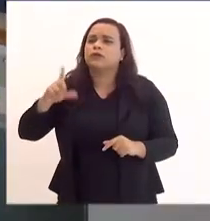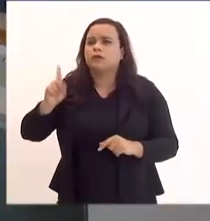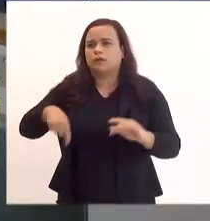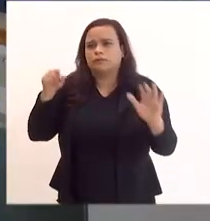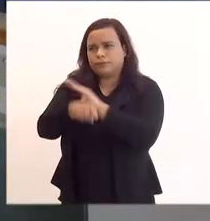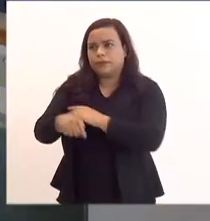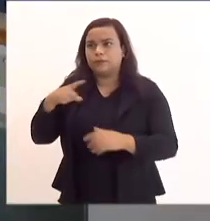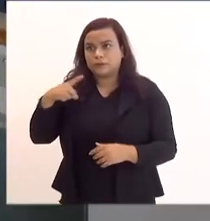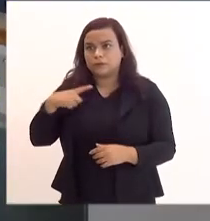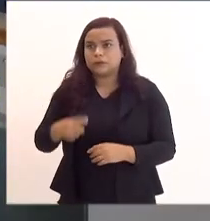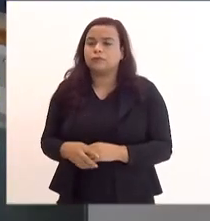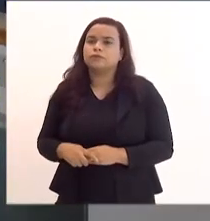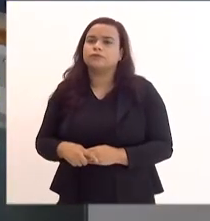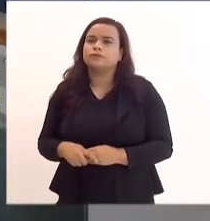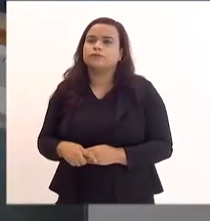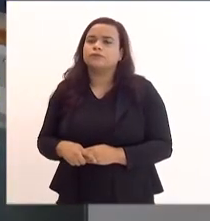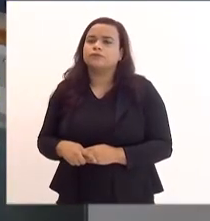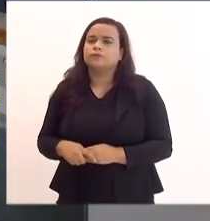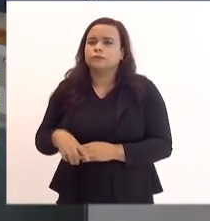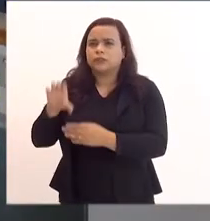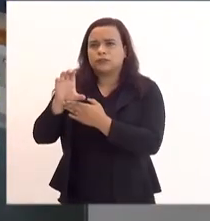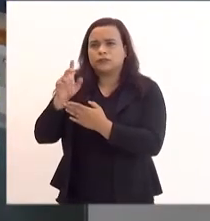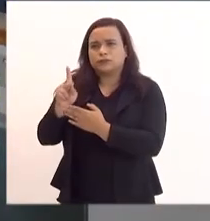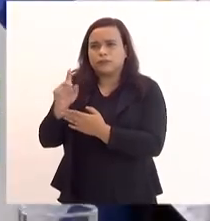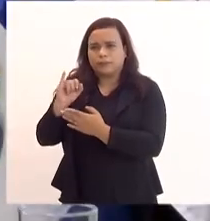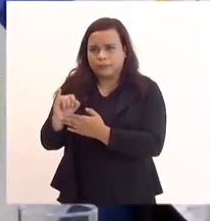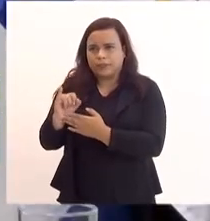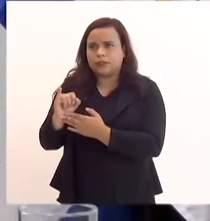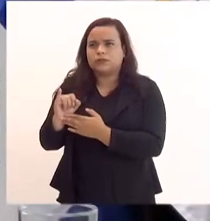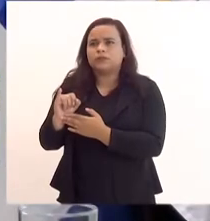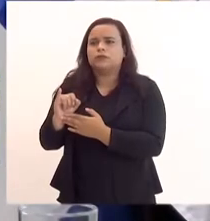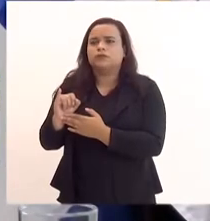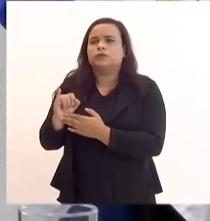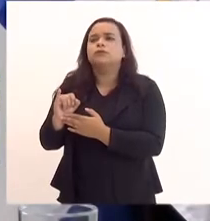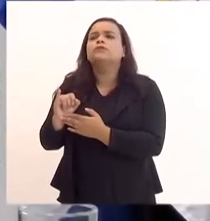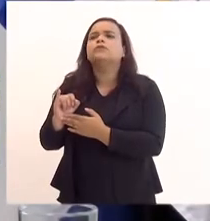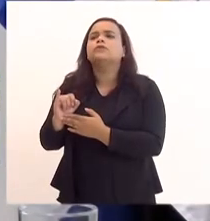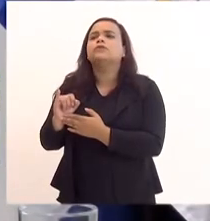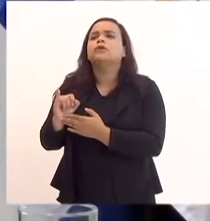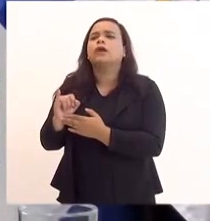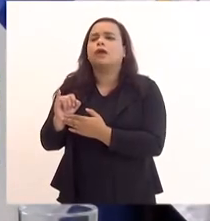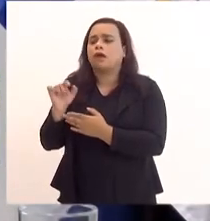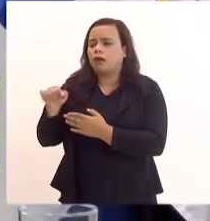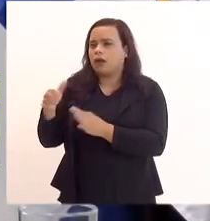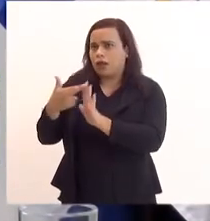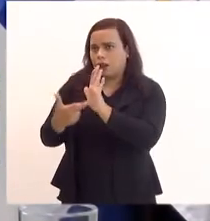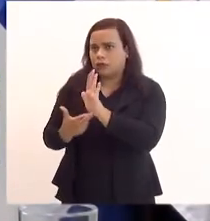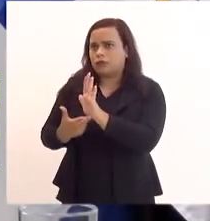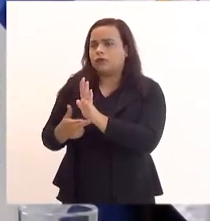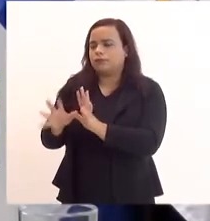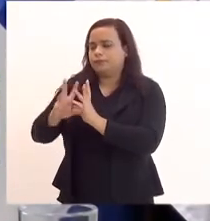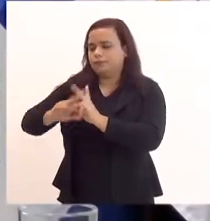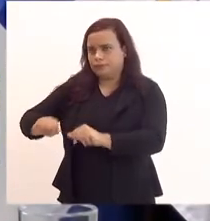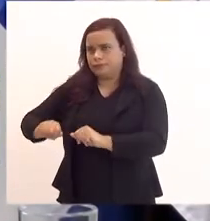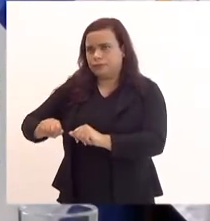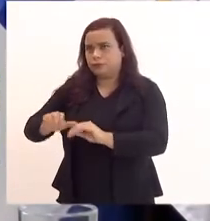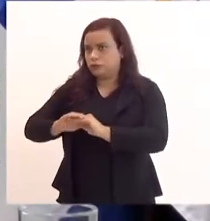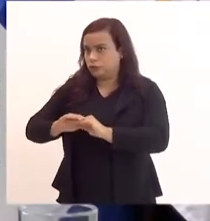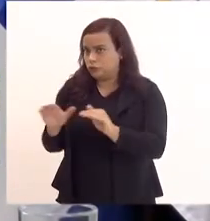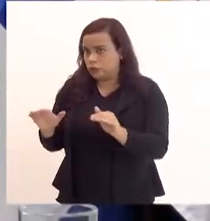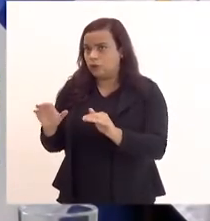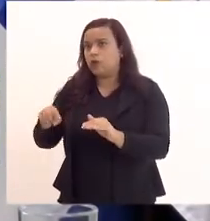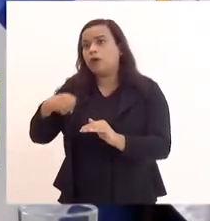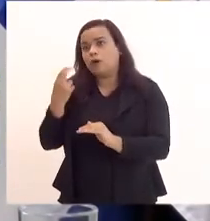pergunta. A CPI... se esgota num relatório apenas, ou tendo relatório, ou tendo